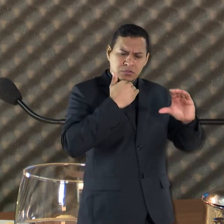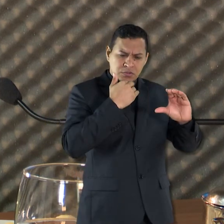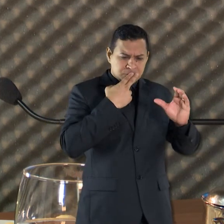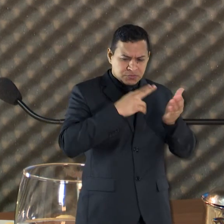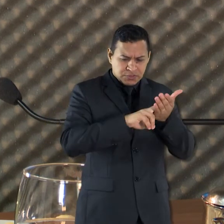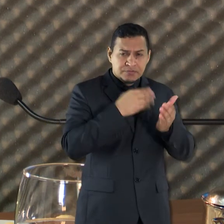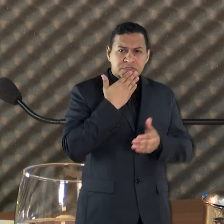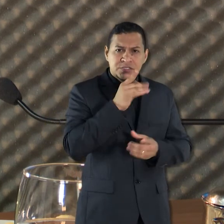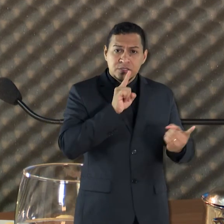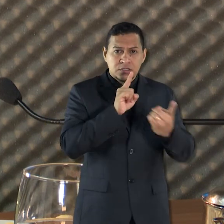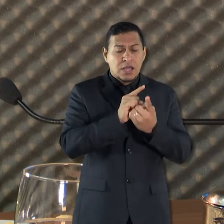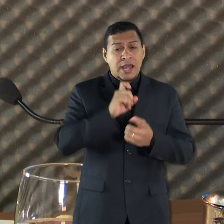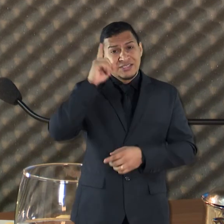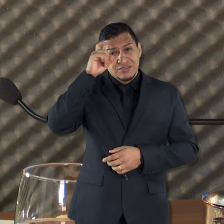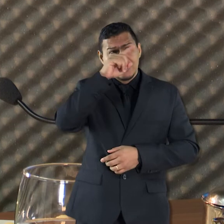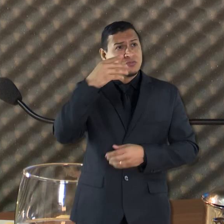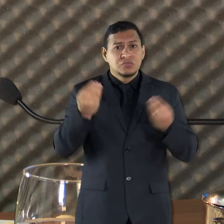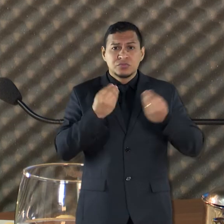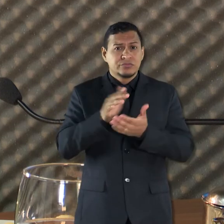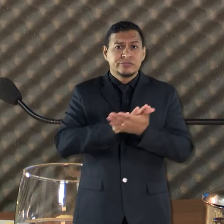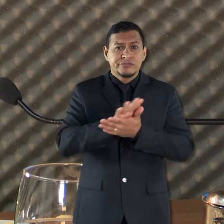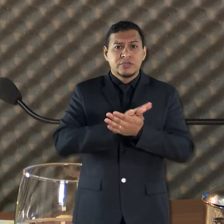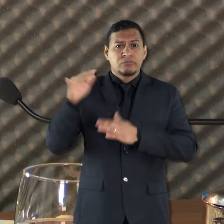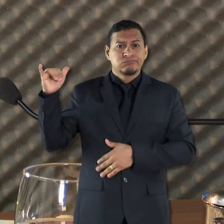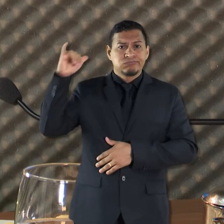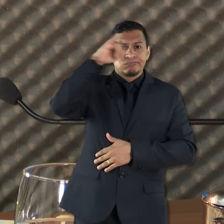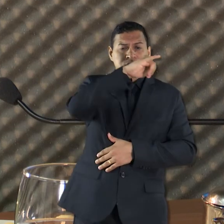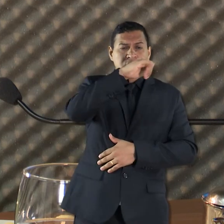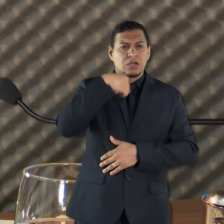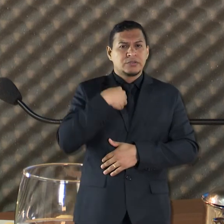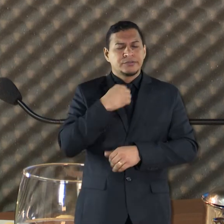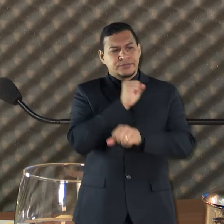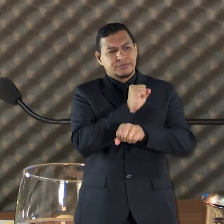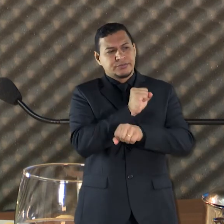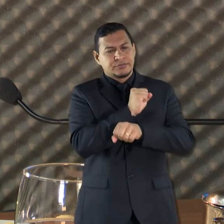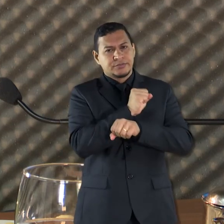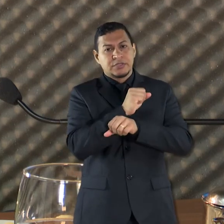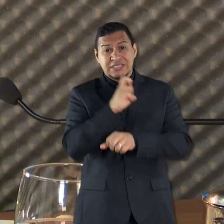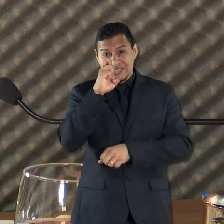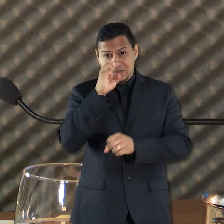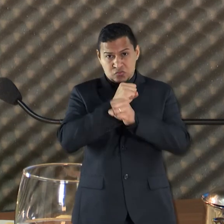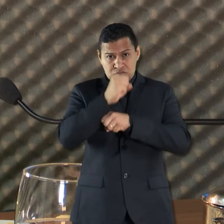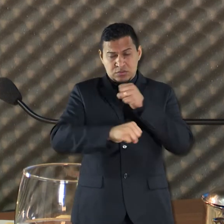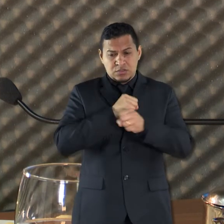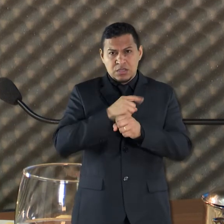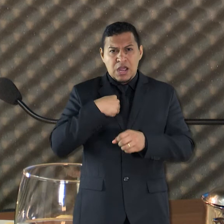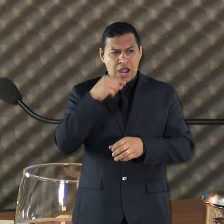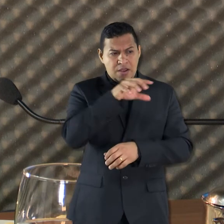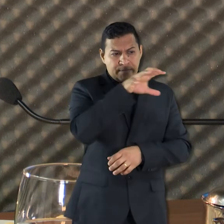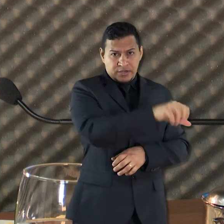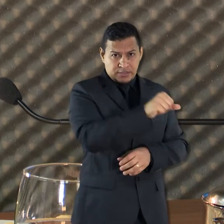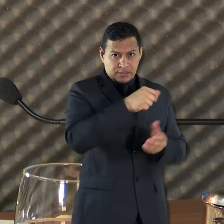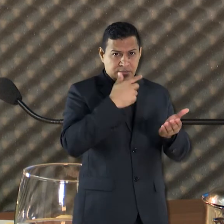Palimiu, pedindo atendimento. Só que é difícil chegar lá, a gente não tinha voo. Nós guardamos essa carta por uns 5 anos, até conseguimos ir lá e mostramos. Aí